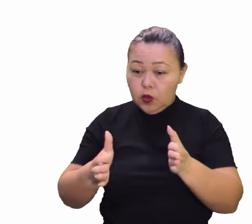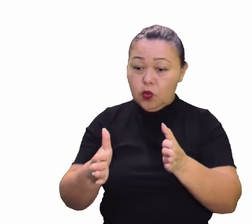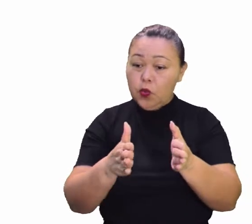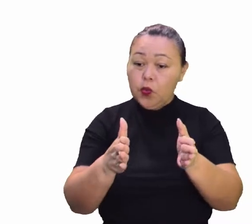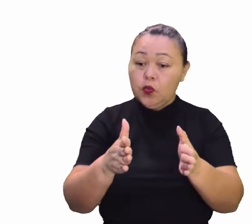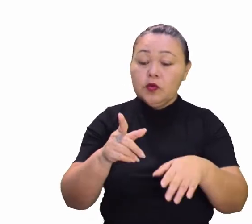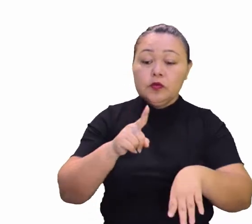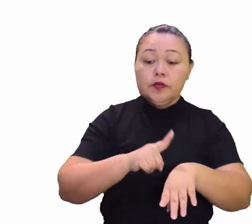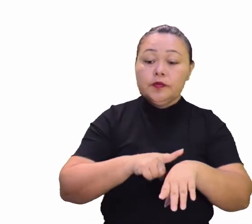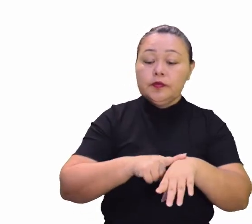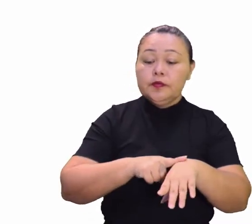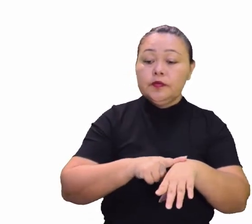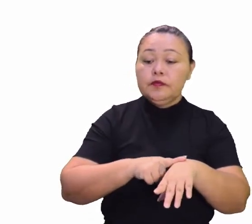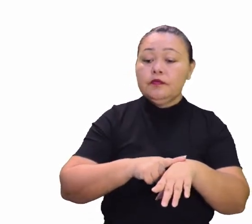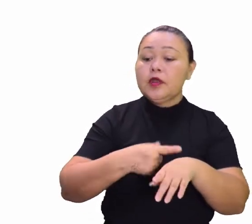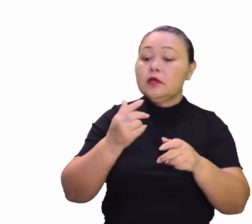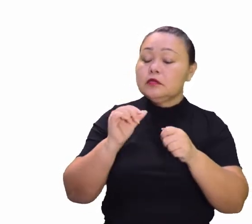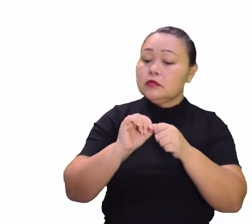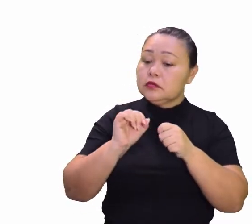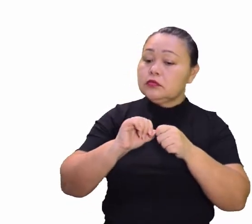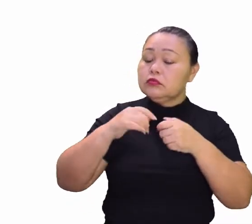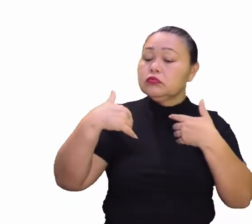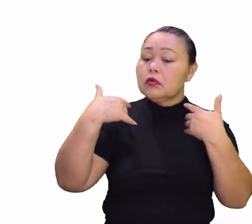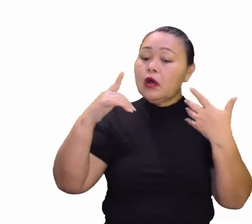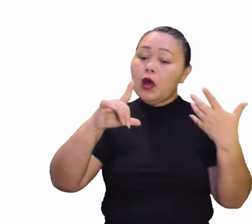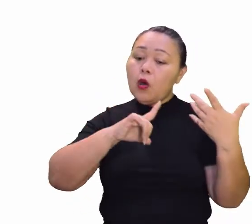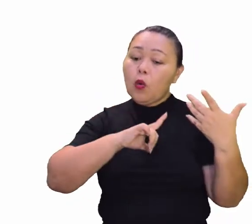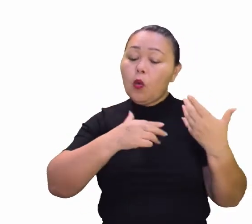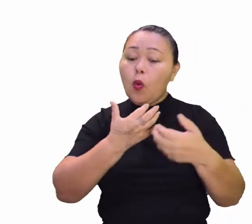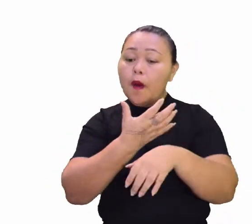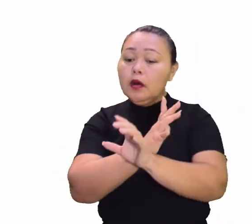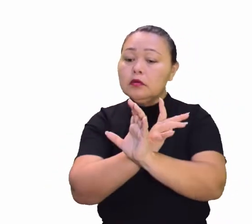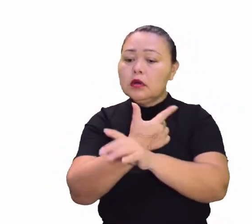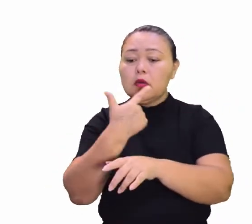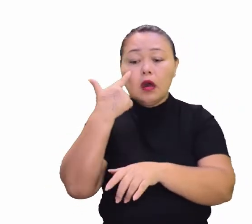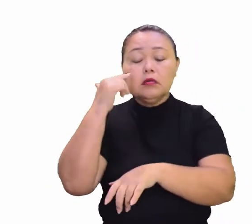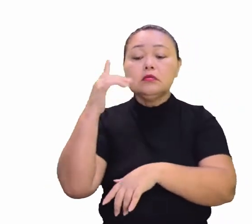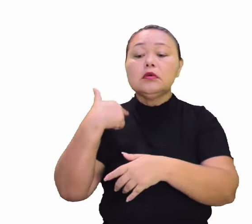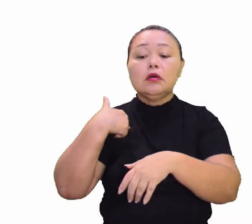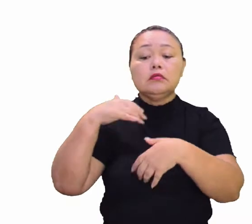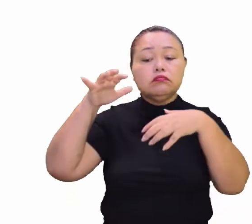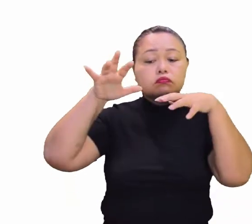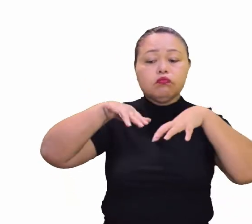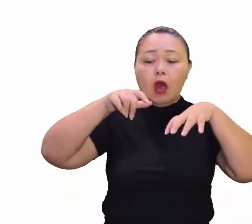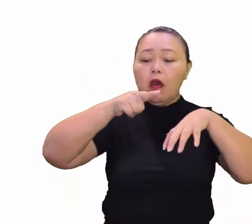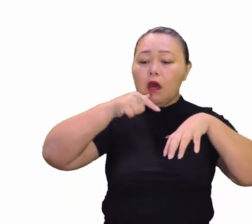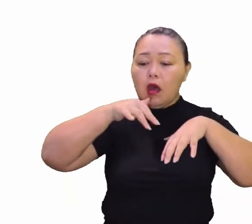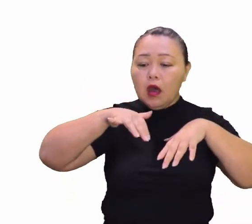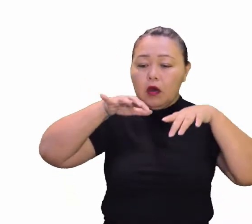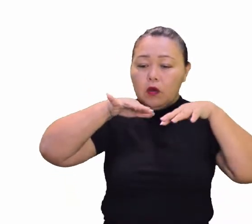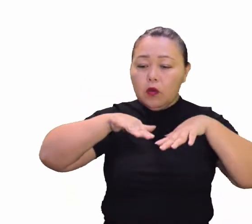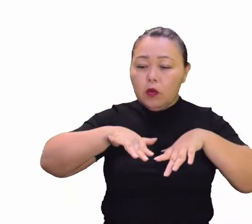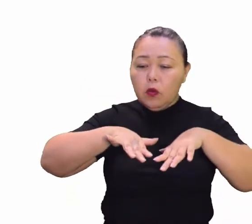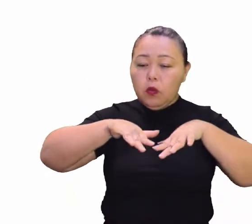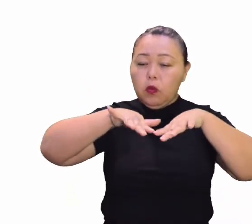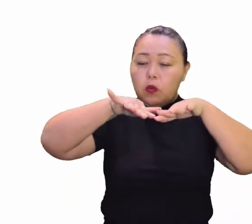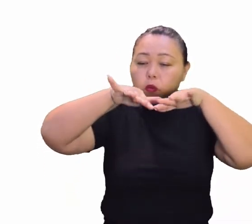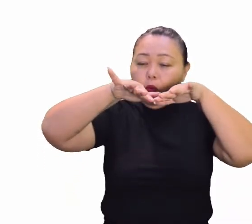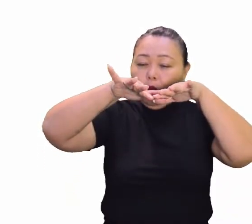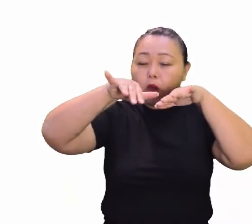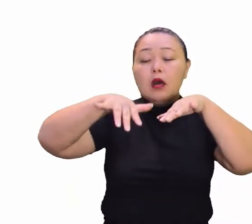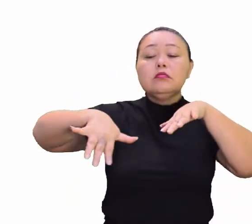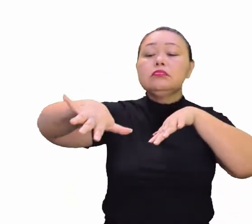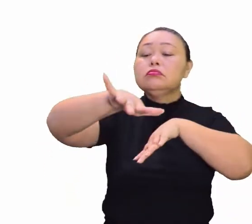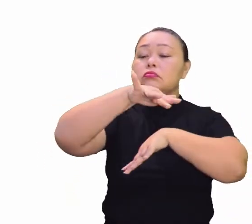no momento de estiagem, ele vai ter uma outra paisagem. No momento da inundação, também apresentará uma outra paisagem